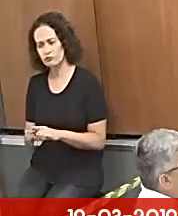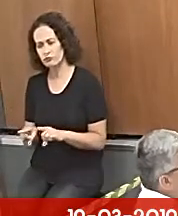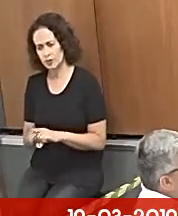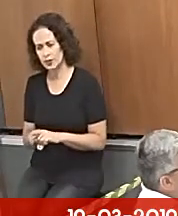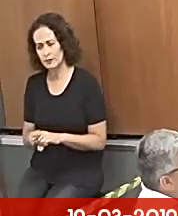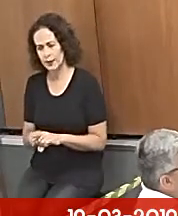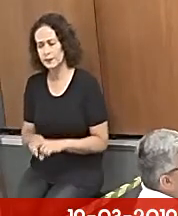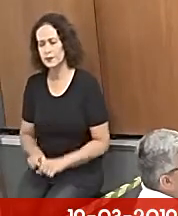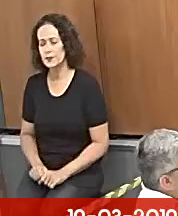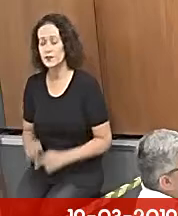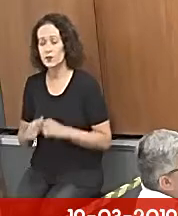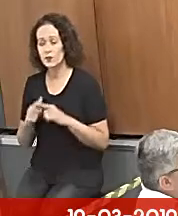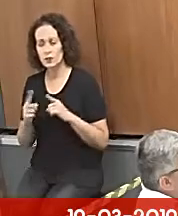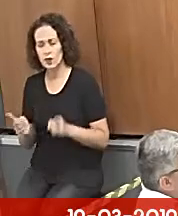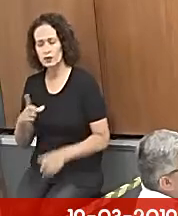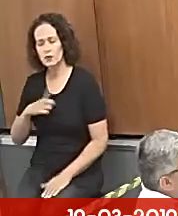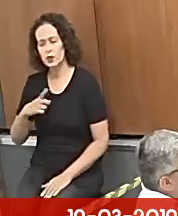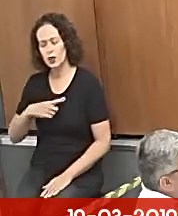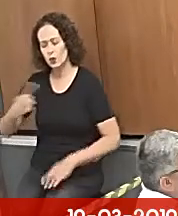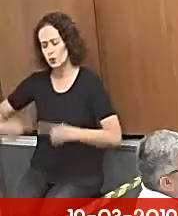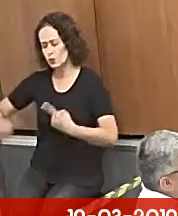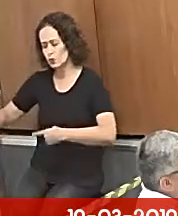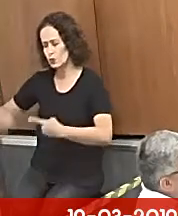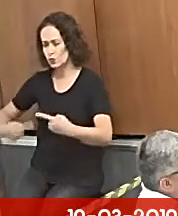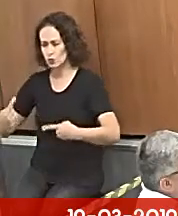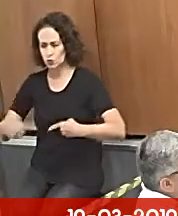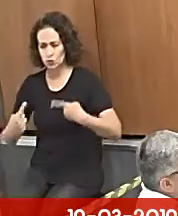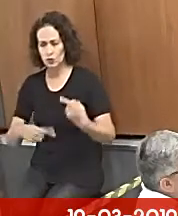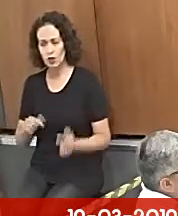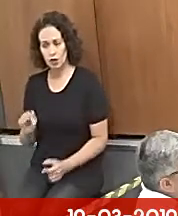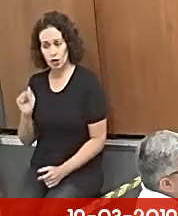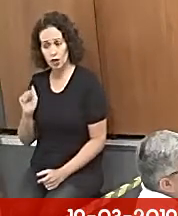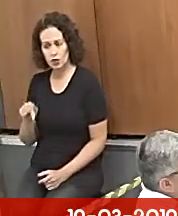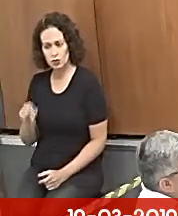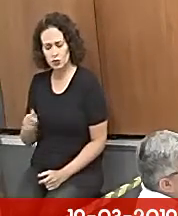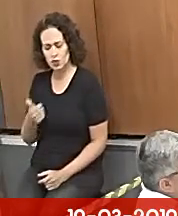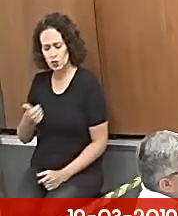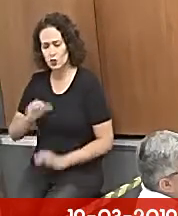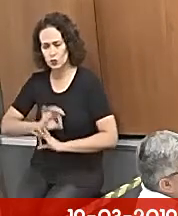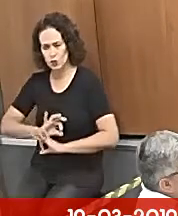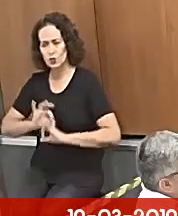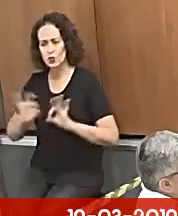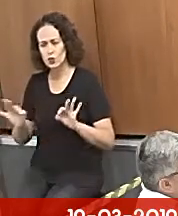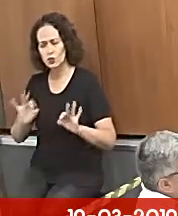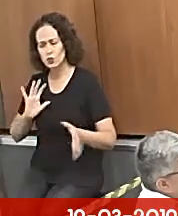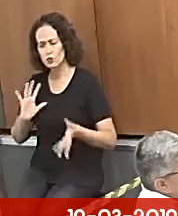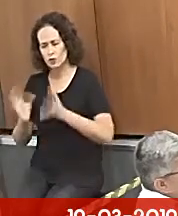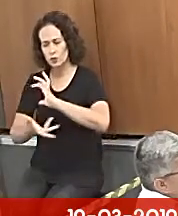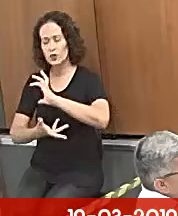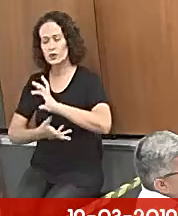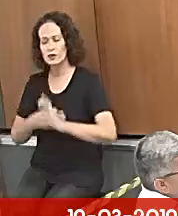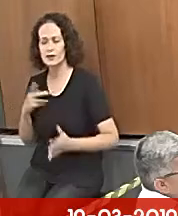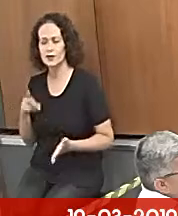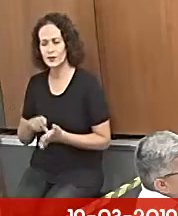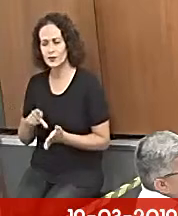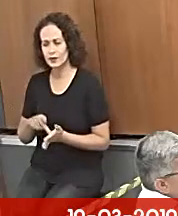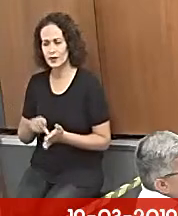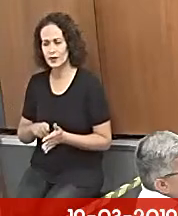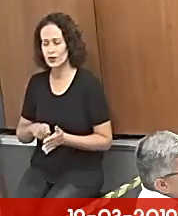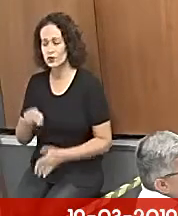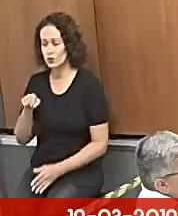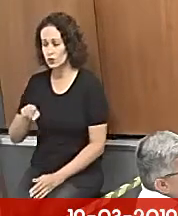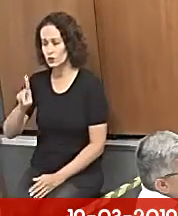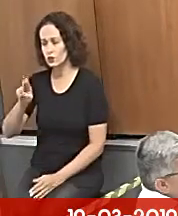naquele dia mas para construir um debate aqui que seja legítimo de uma mudança na ponta foi isso que o do haiti